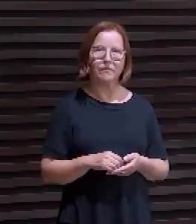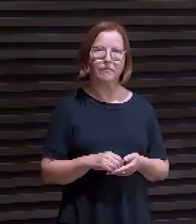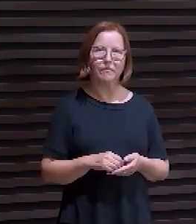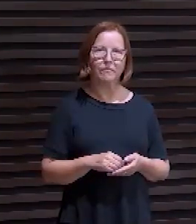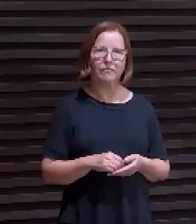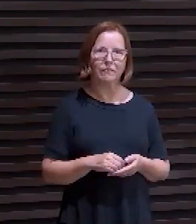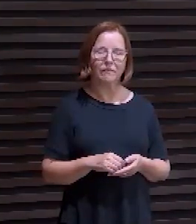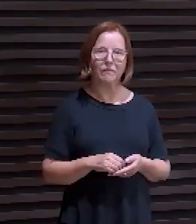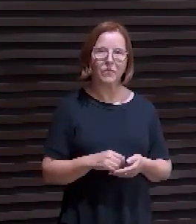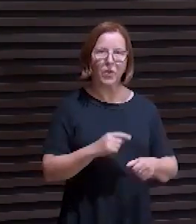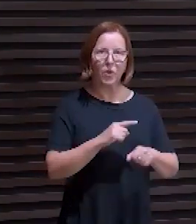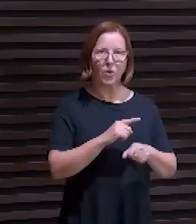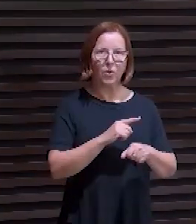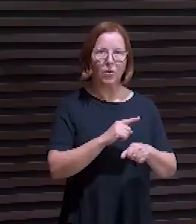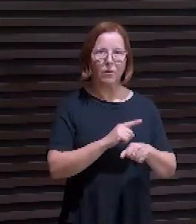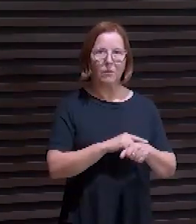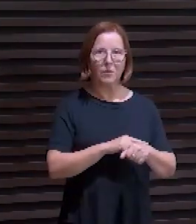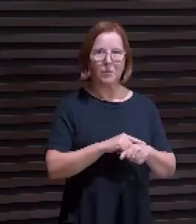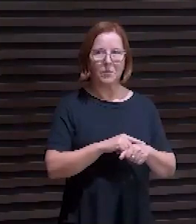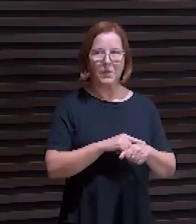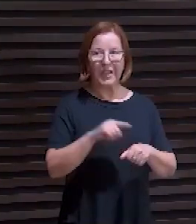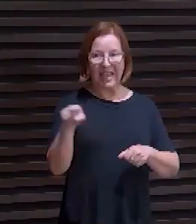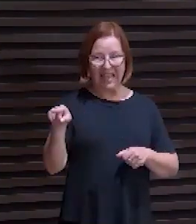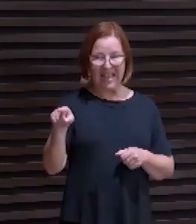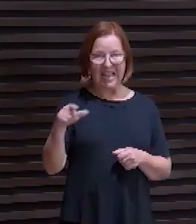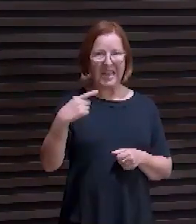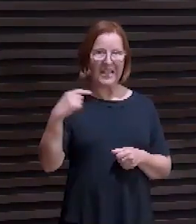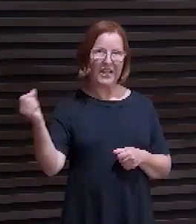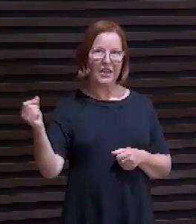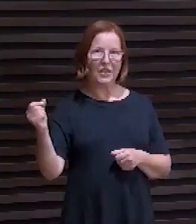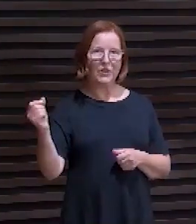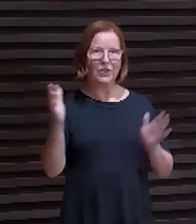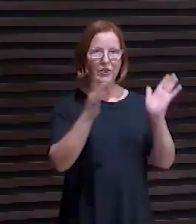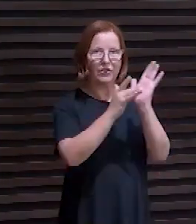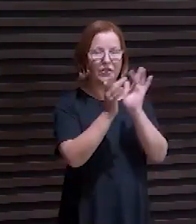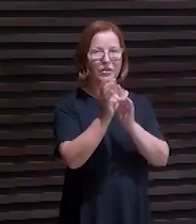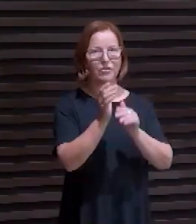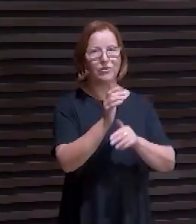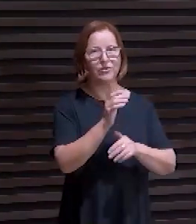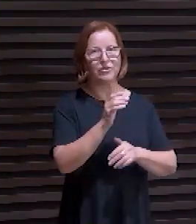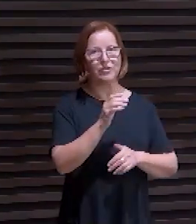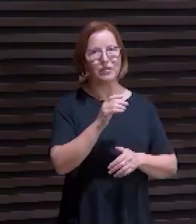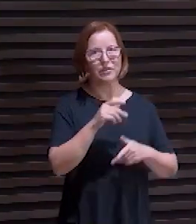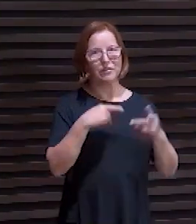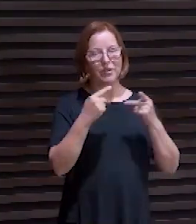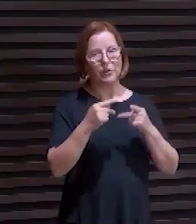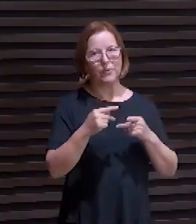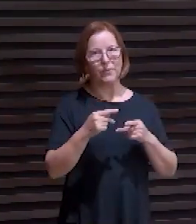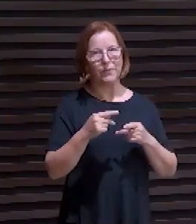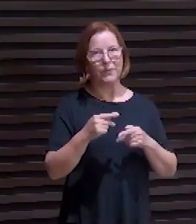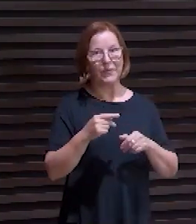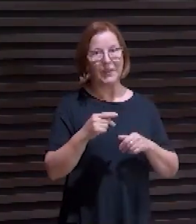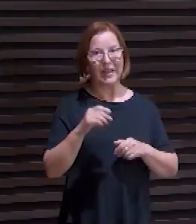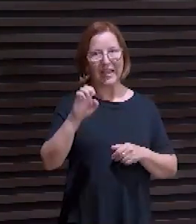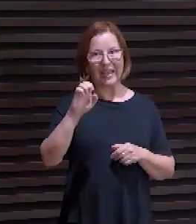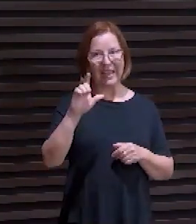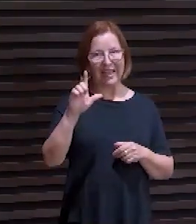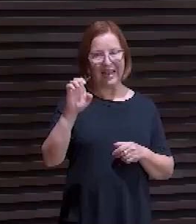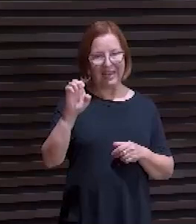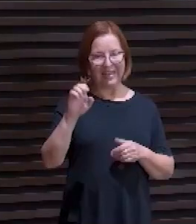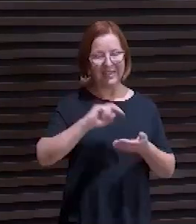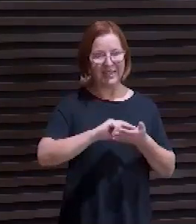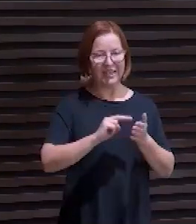ele saiu, disse Jesus, quando ele saiu é quando Judas saiu